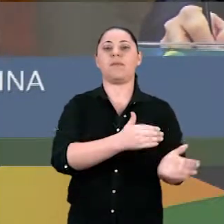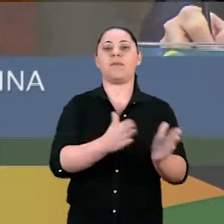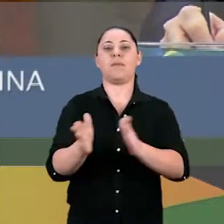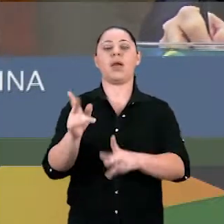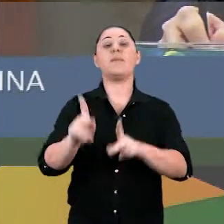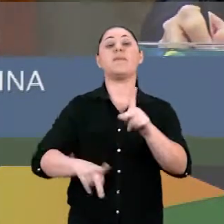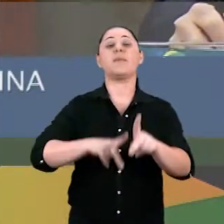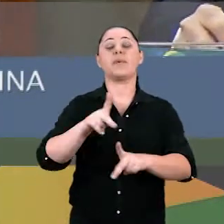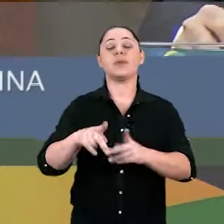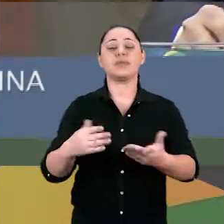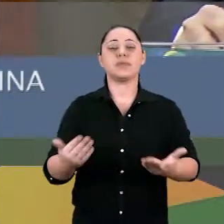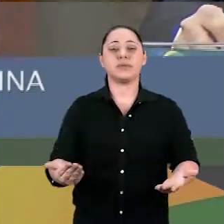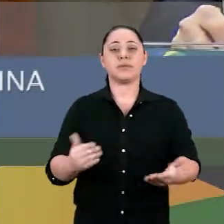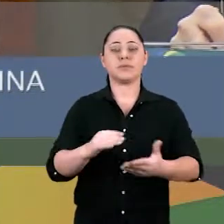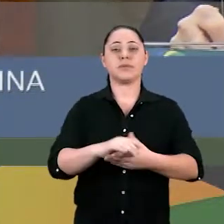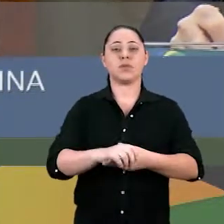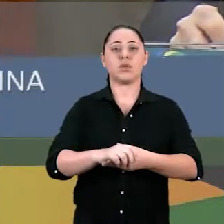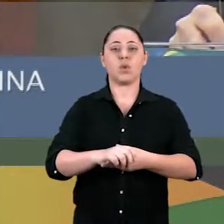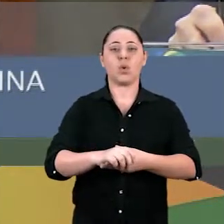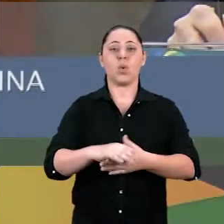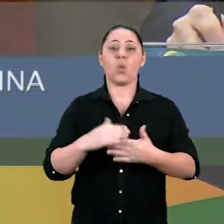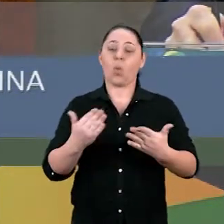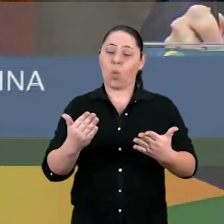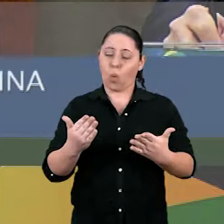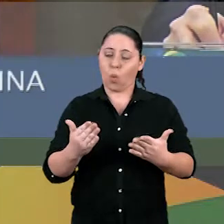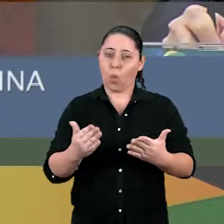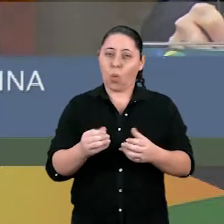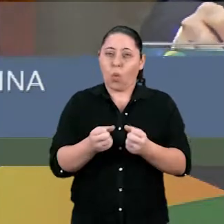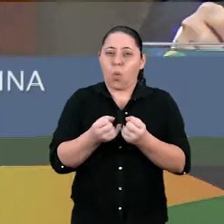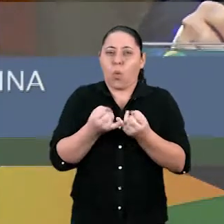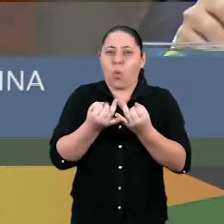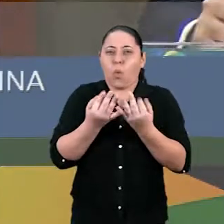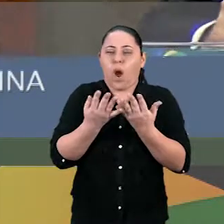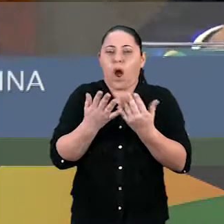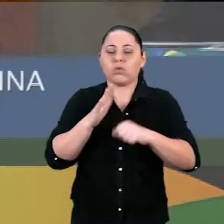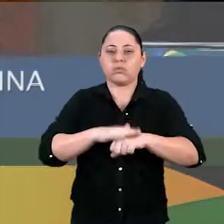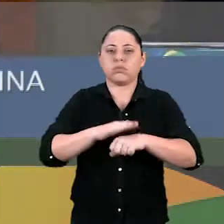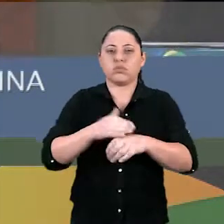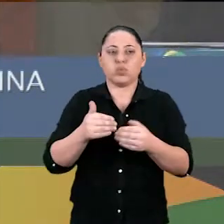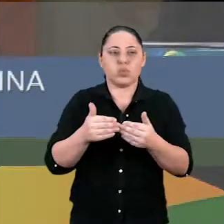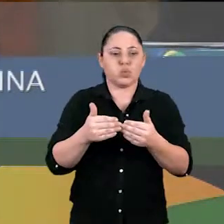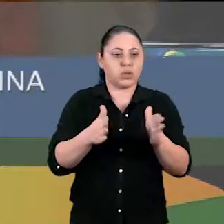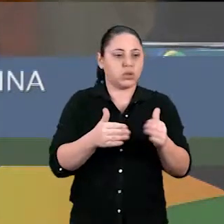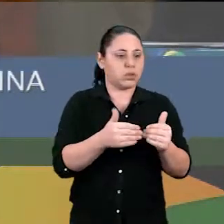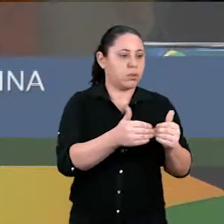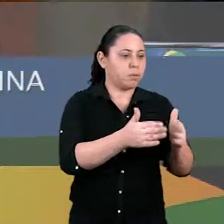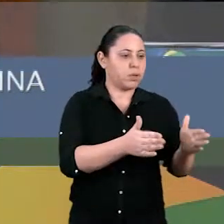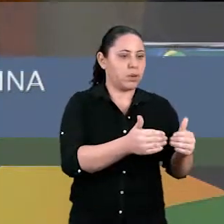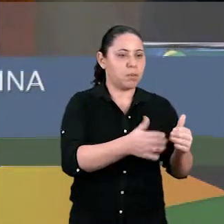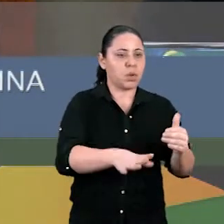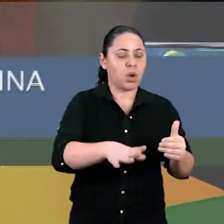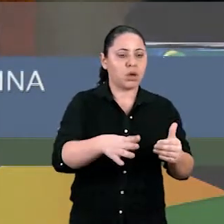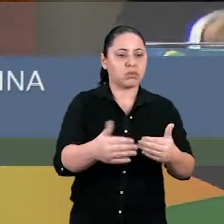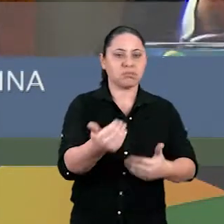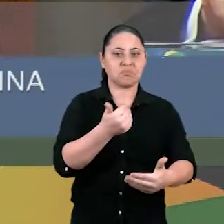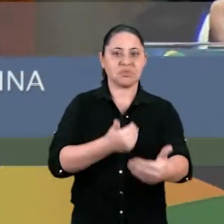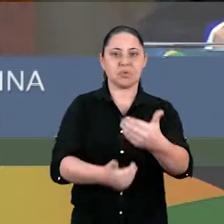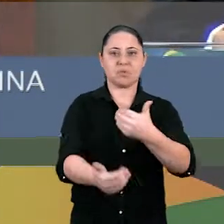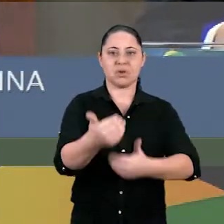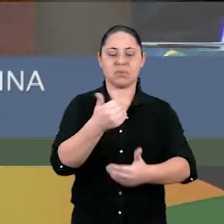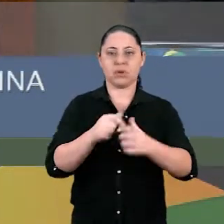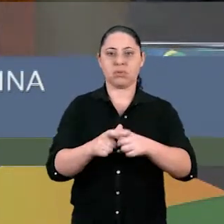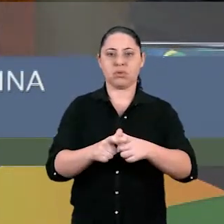demandas da população? E aí, obviamente, quanto mais aberta a jurisdição constitucional para ouvir